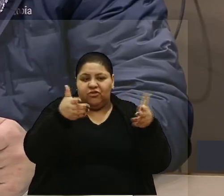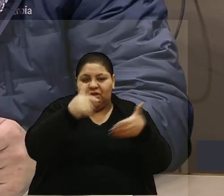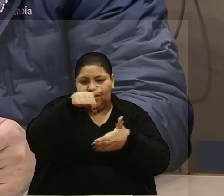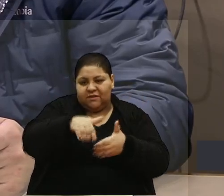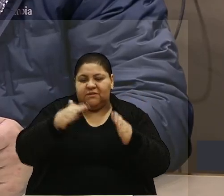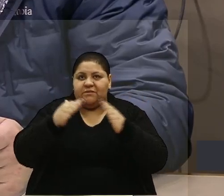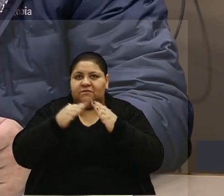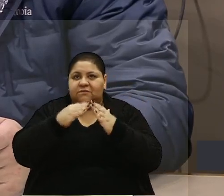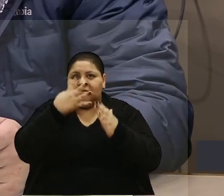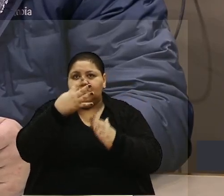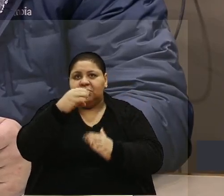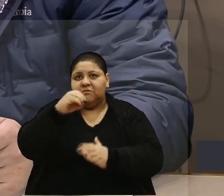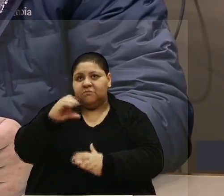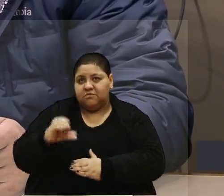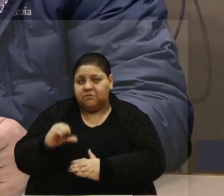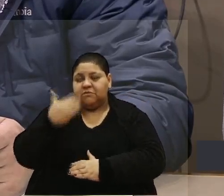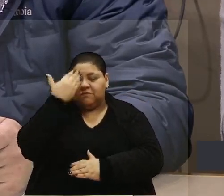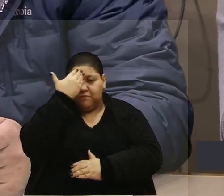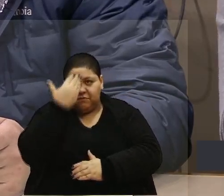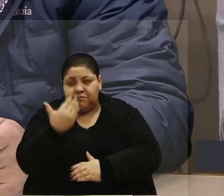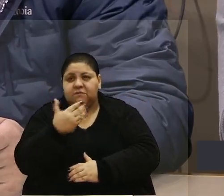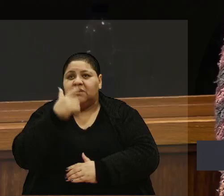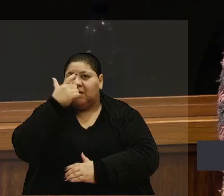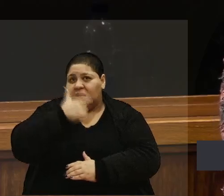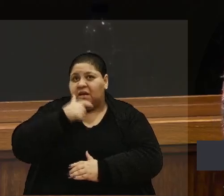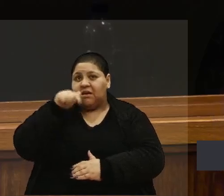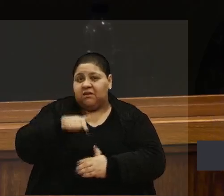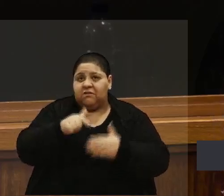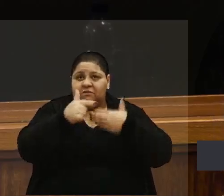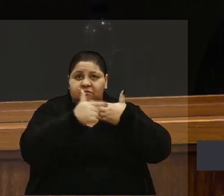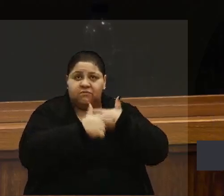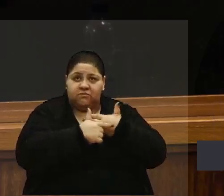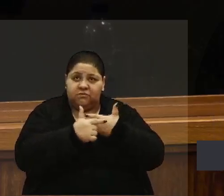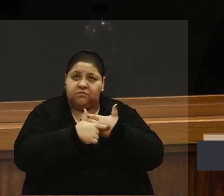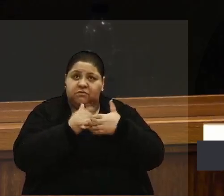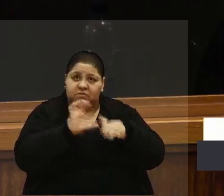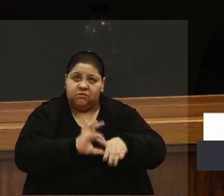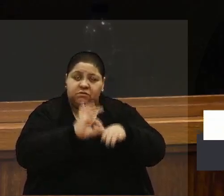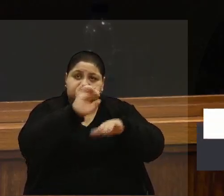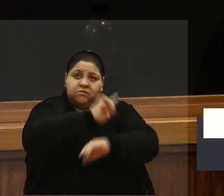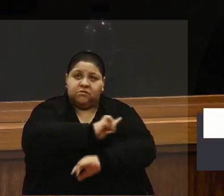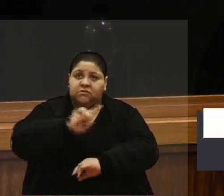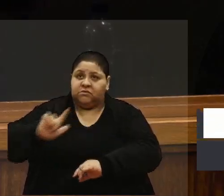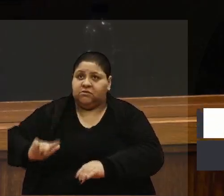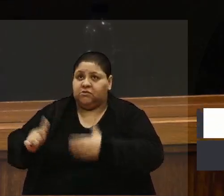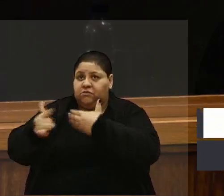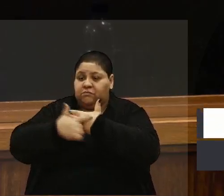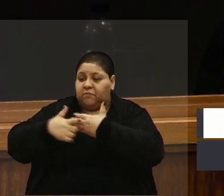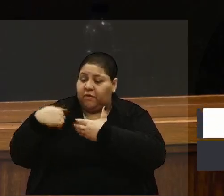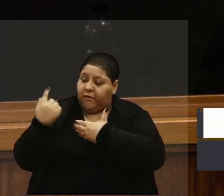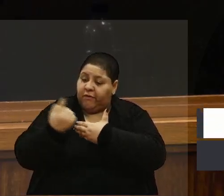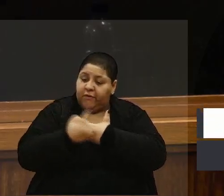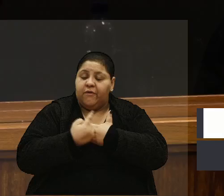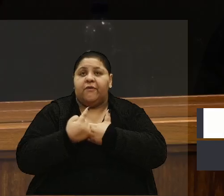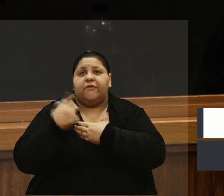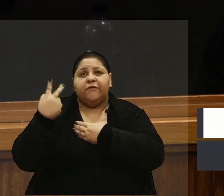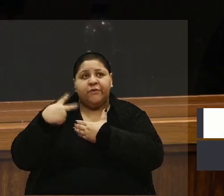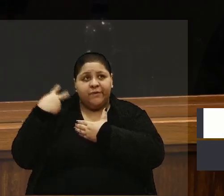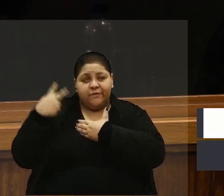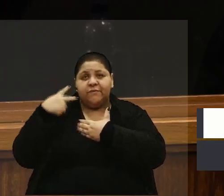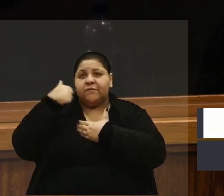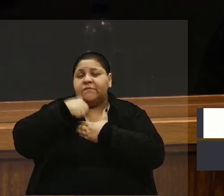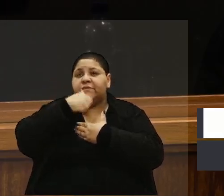casa a 409. Não, muito obrigada. Acho que esse é o papel da liderança do governo, esse é o papel nosso, de vereadores